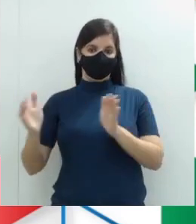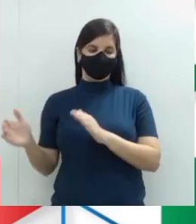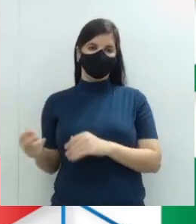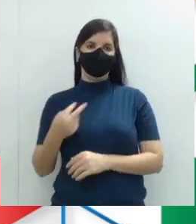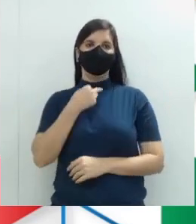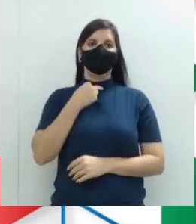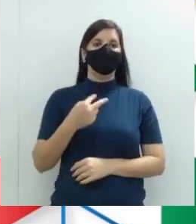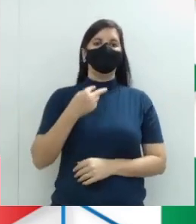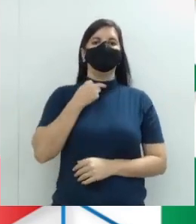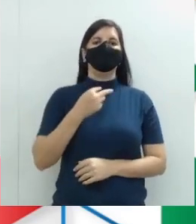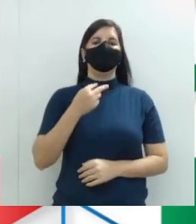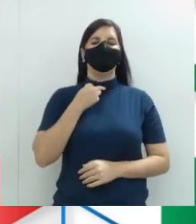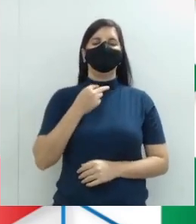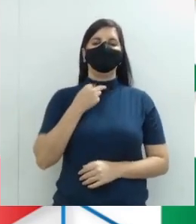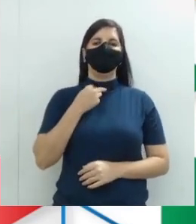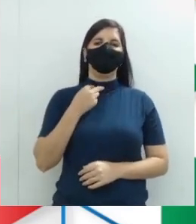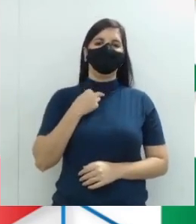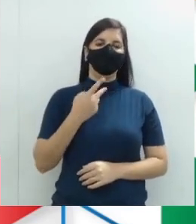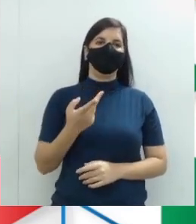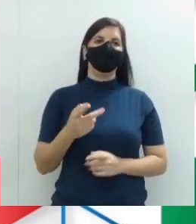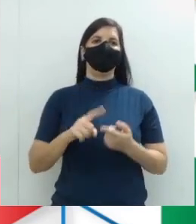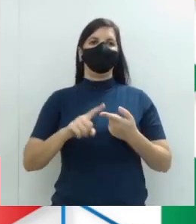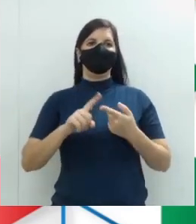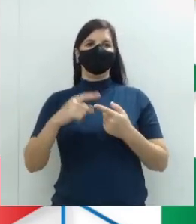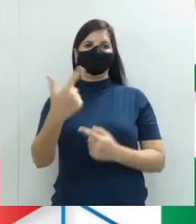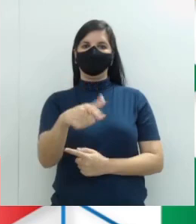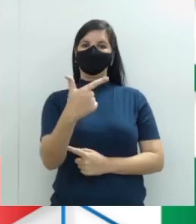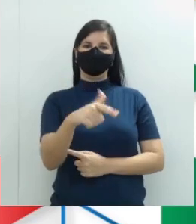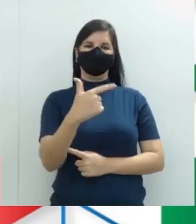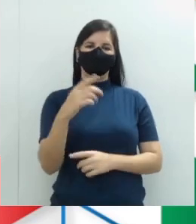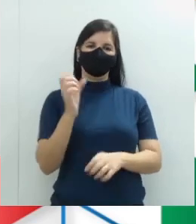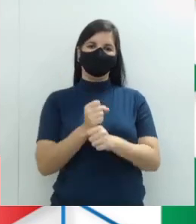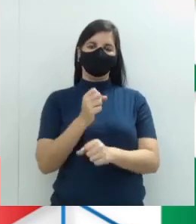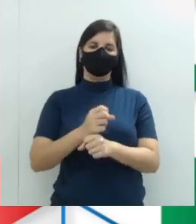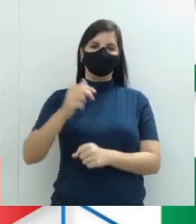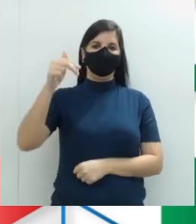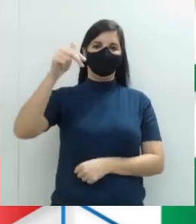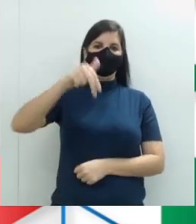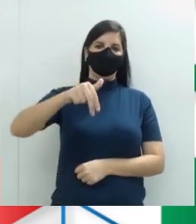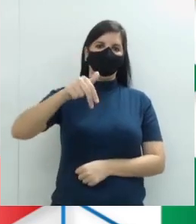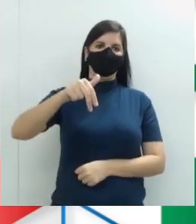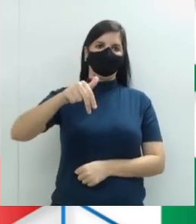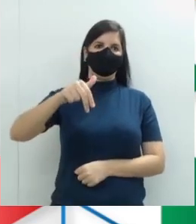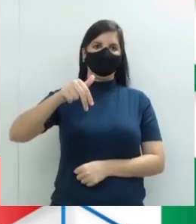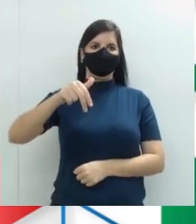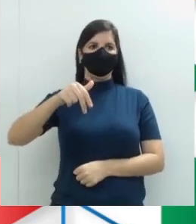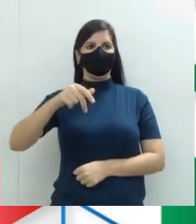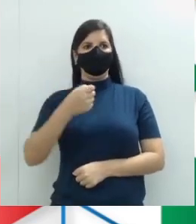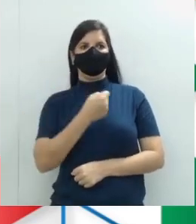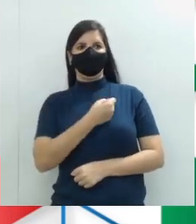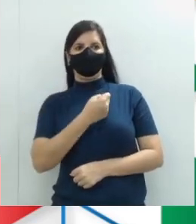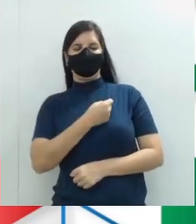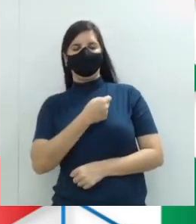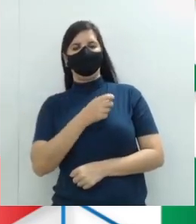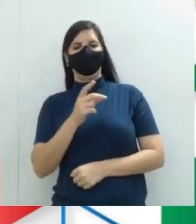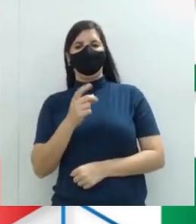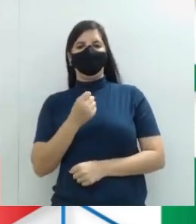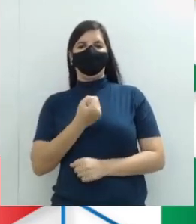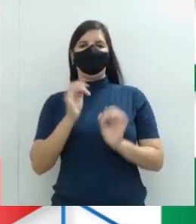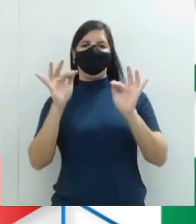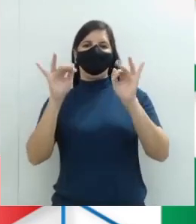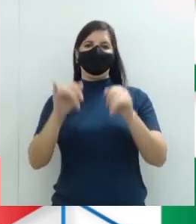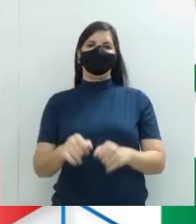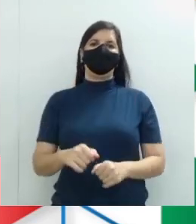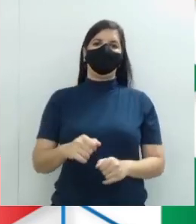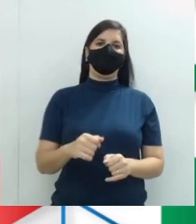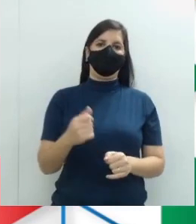por fórmula de recorrência, bem como não existe para calcular nésimo, que é aquele valor final